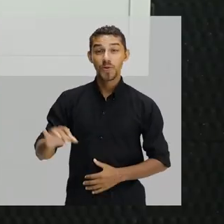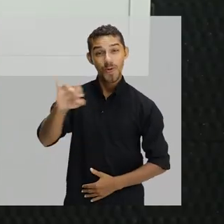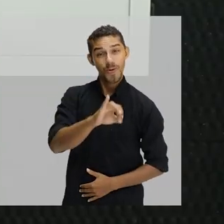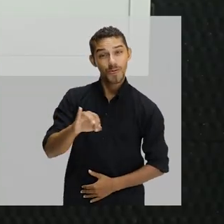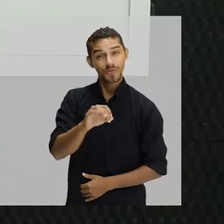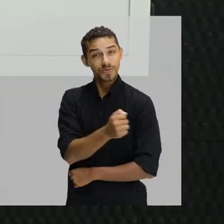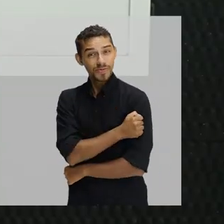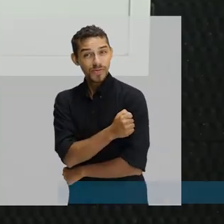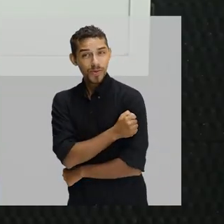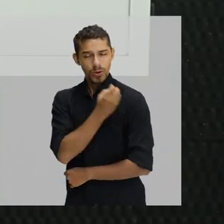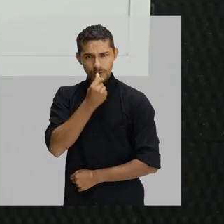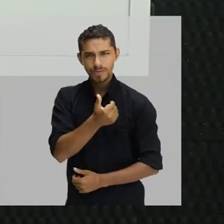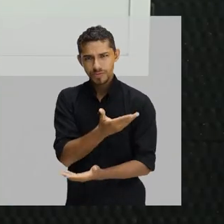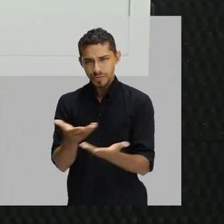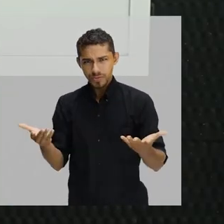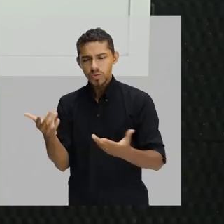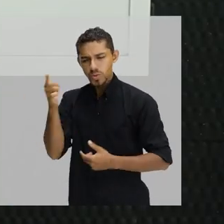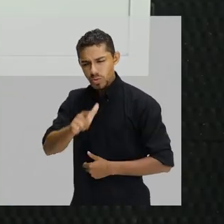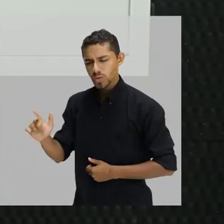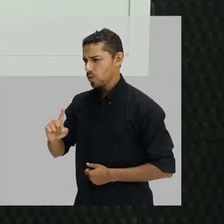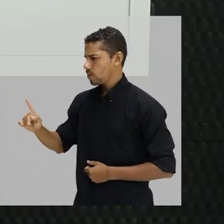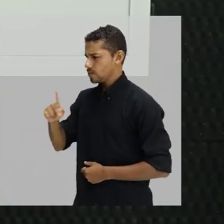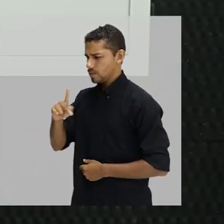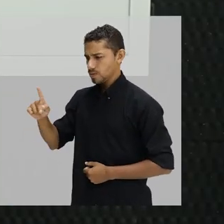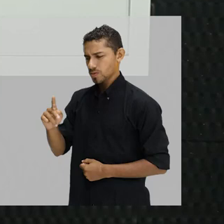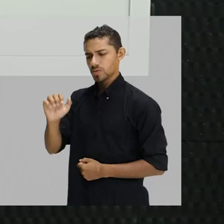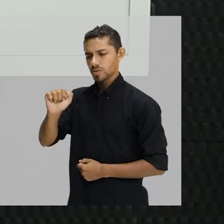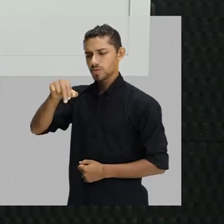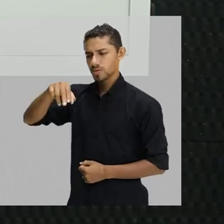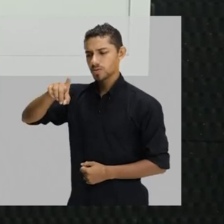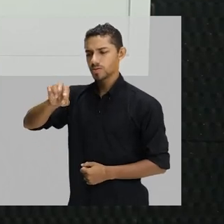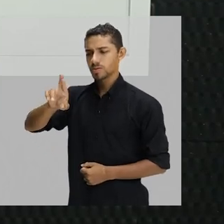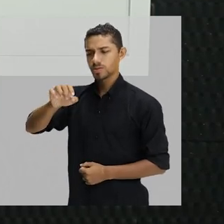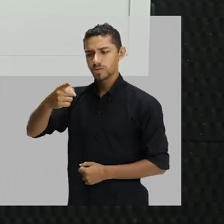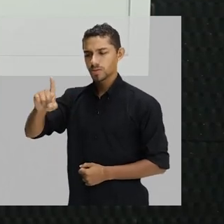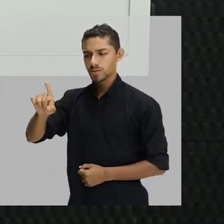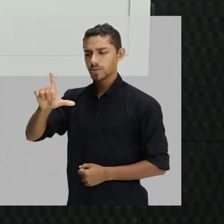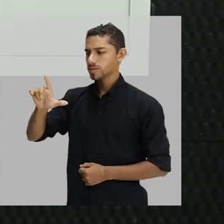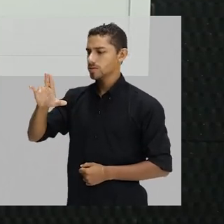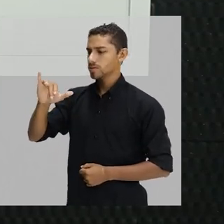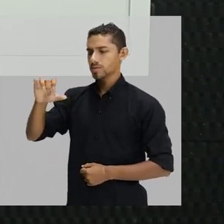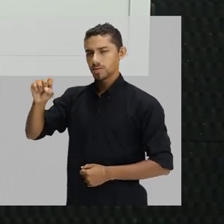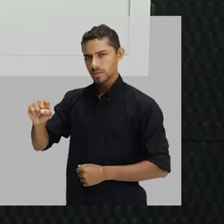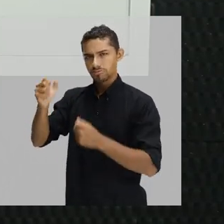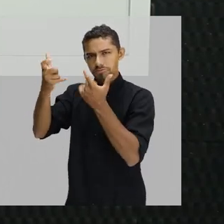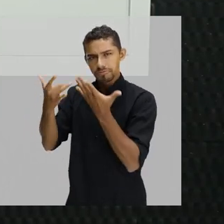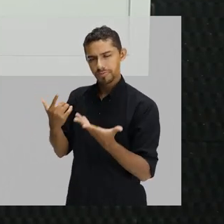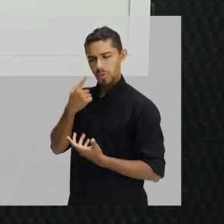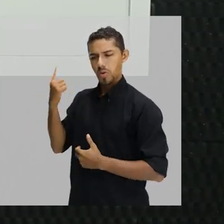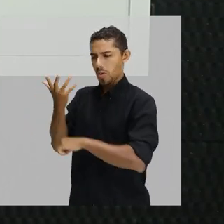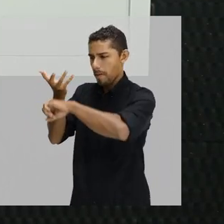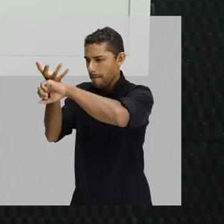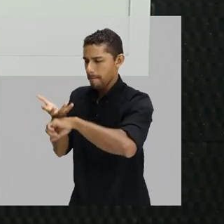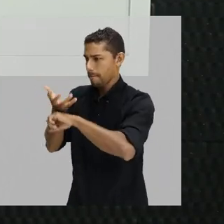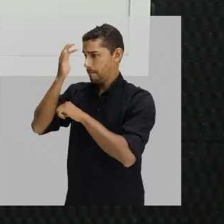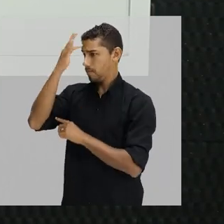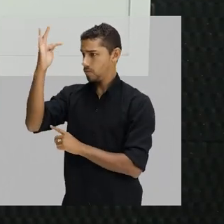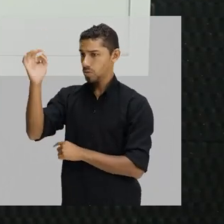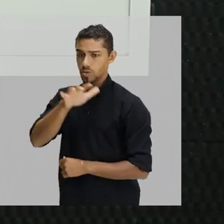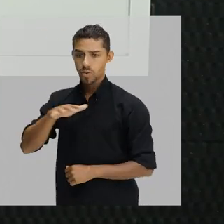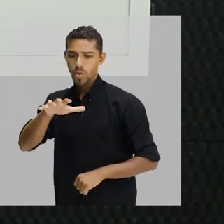Fala, meus queridos alunos, mais uma vez aqui o professor André Luiz trazendo para vocês conhecimentos, conceitos e fundamentos na área de filosofia,